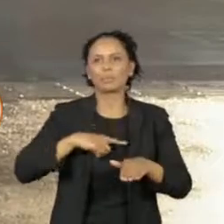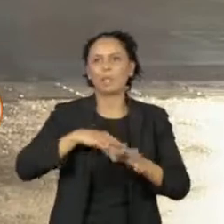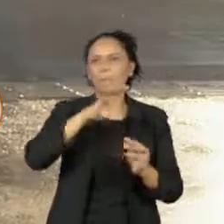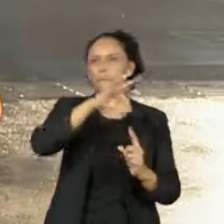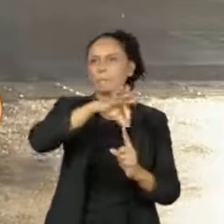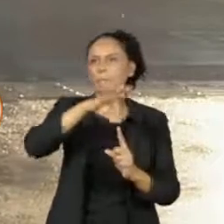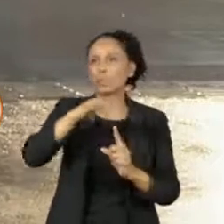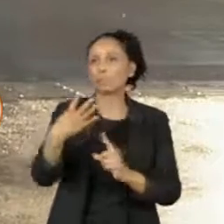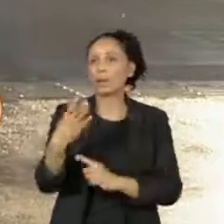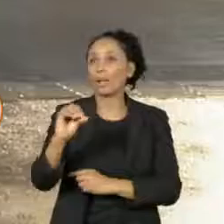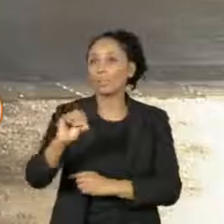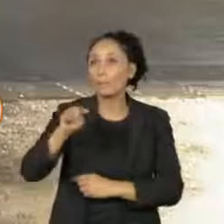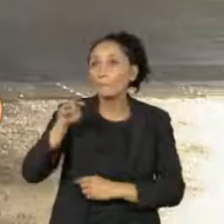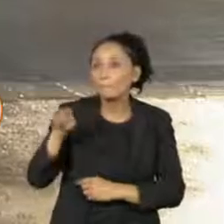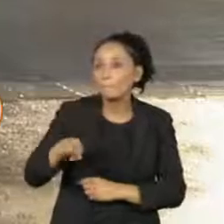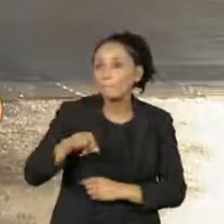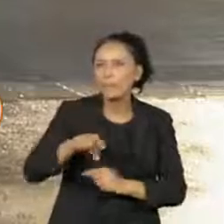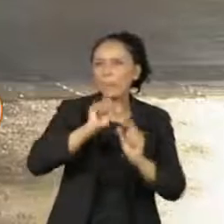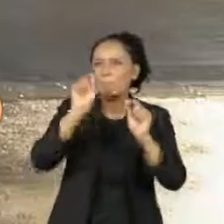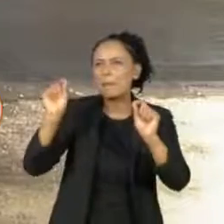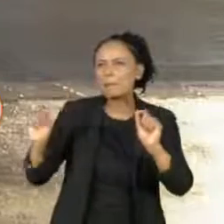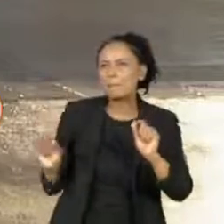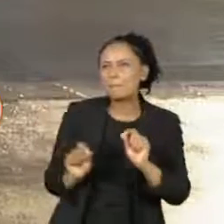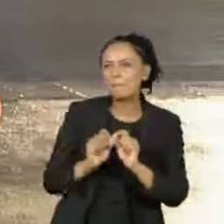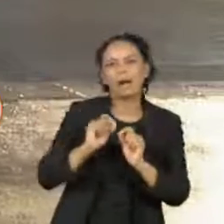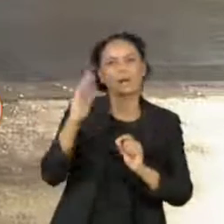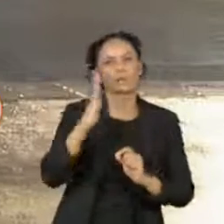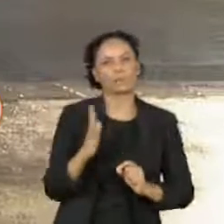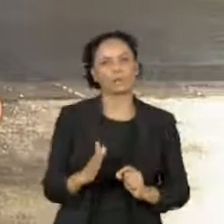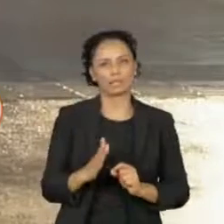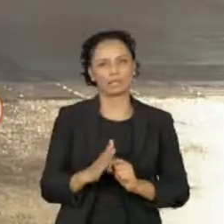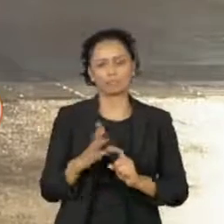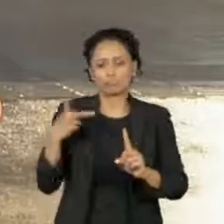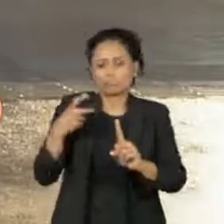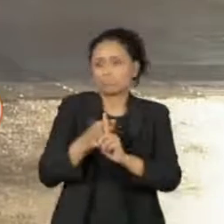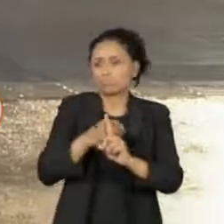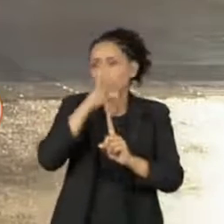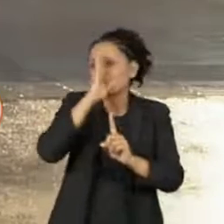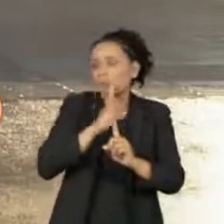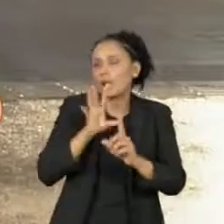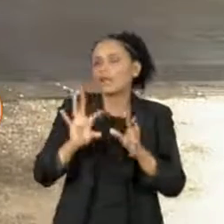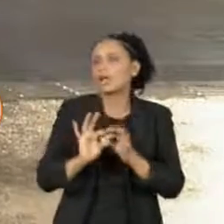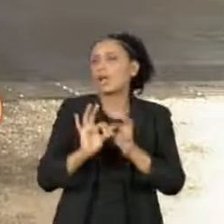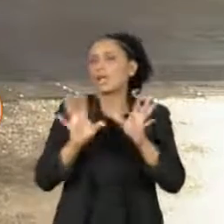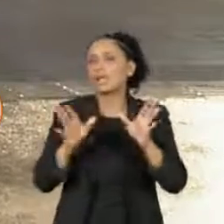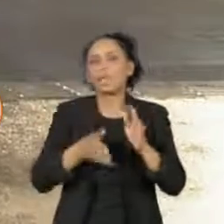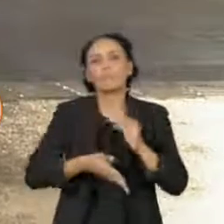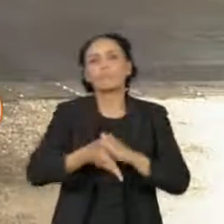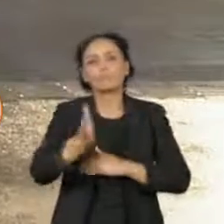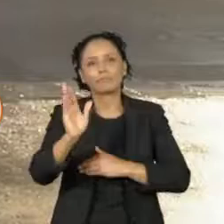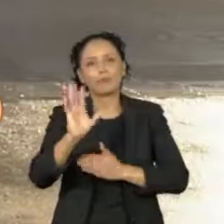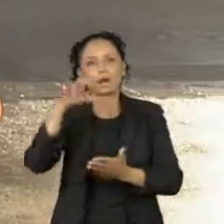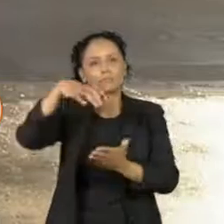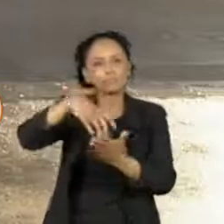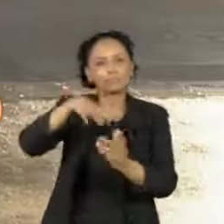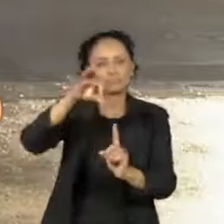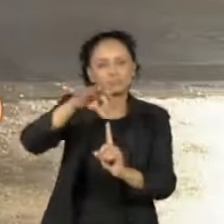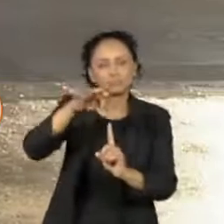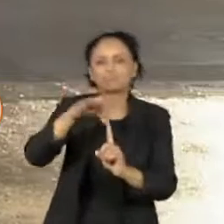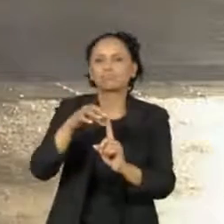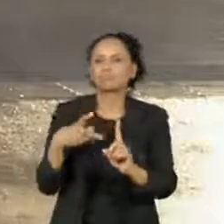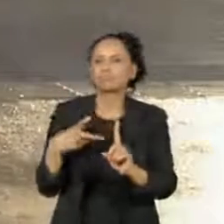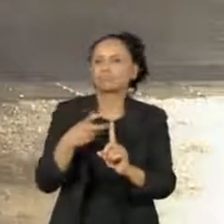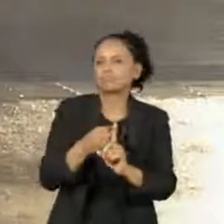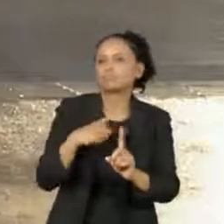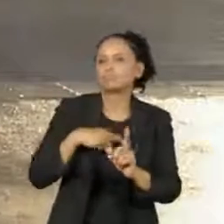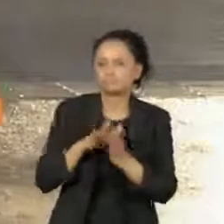postos por todo o país. A vacinação é gratuita, basta ir até a unidade de saúde com a carteira de vacinação e o